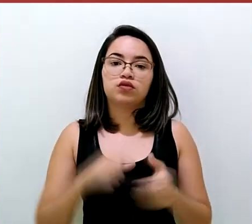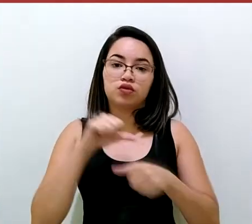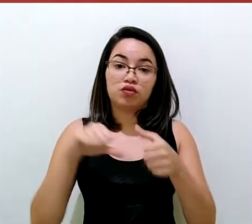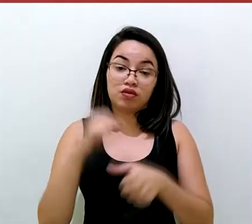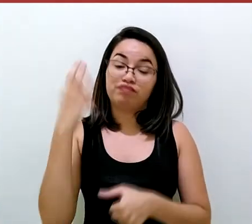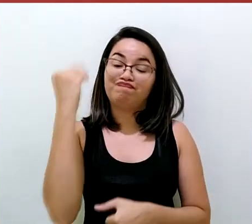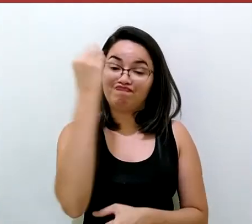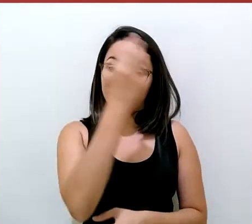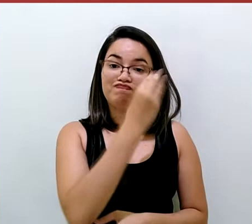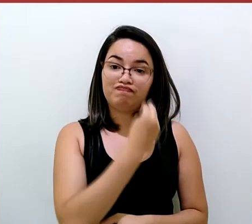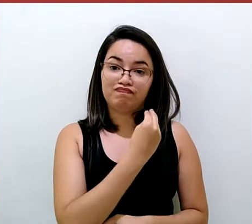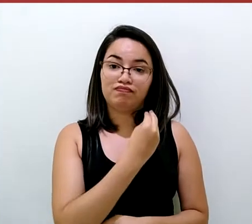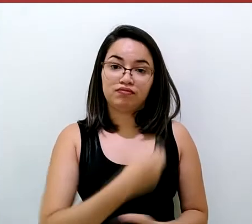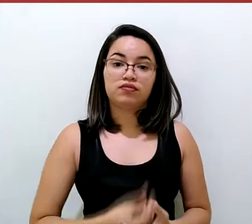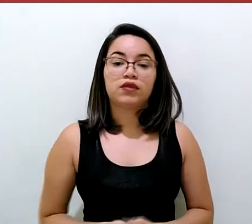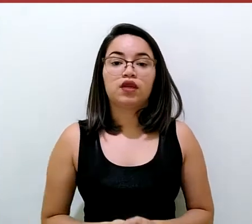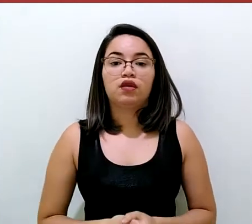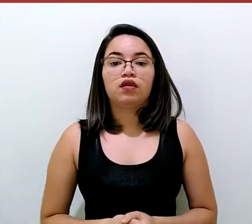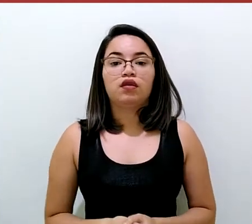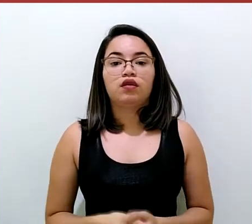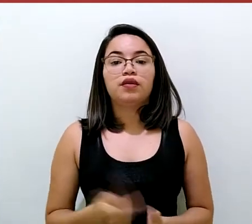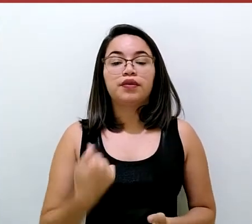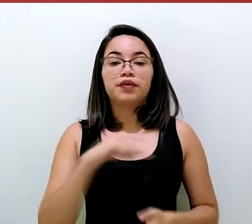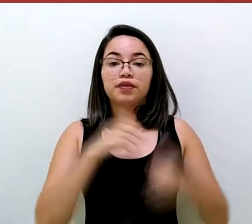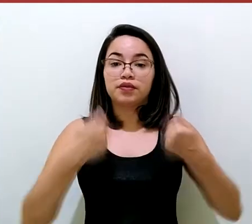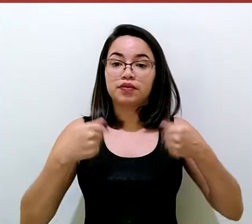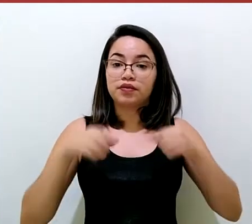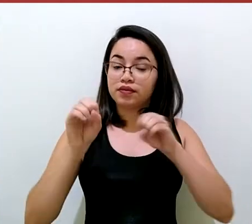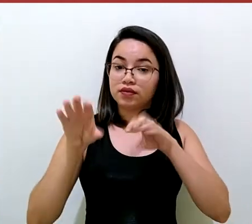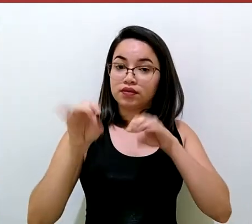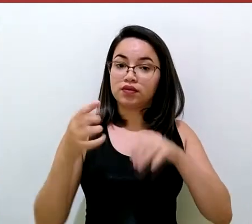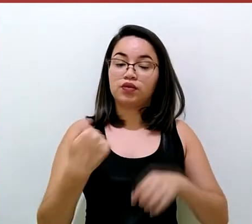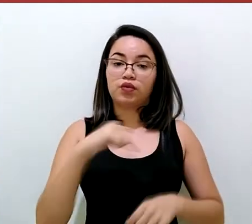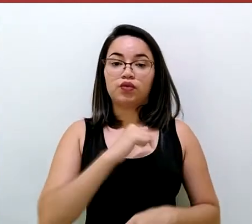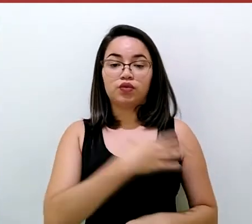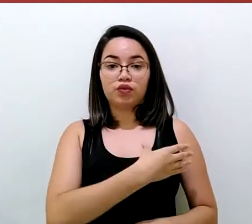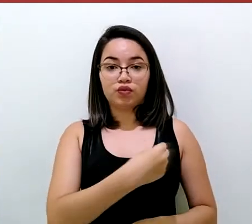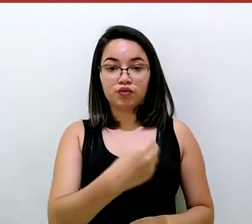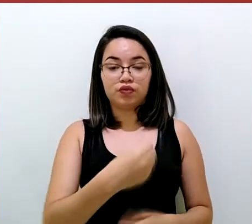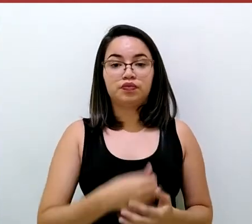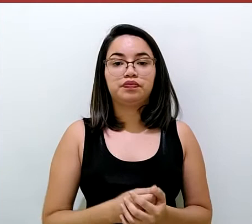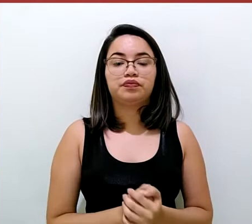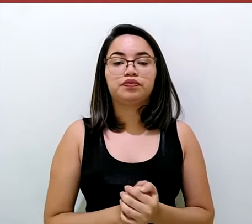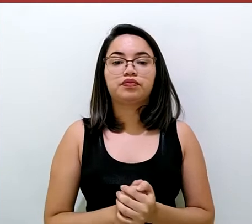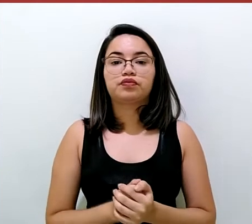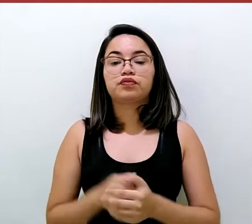tornarão tolos. Também nós devemos ensinar nossos filhos